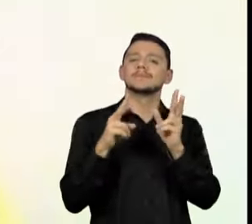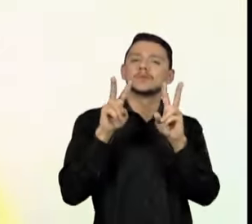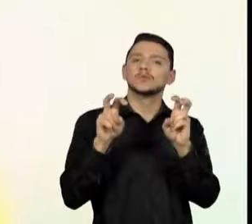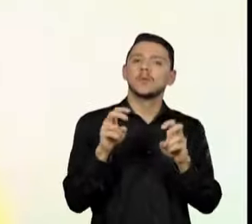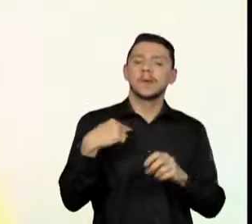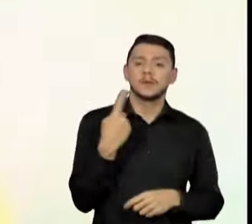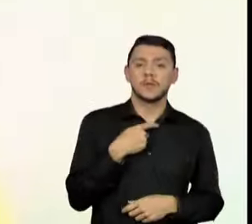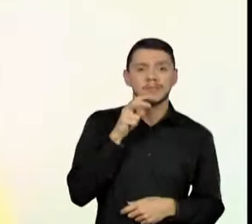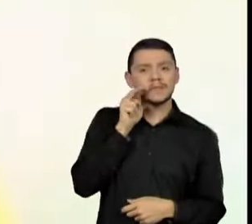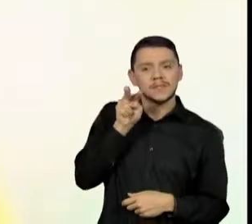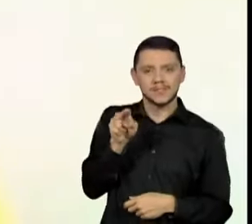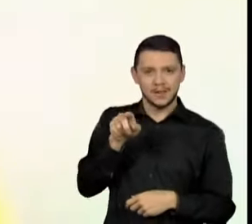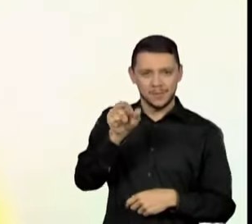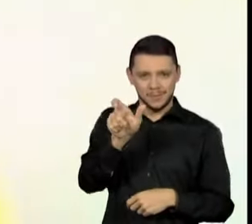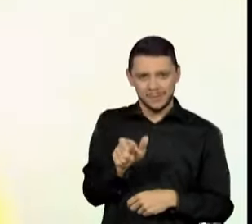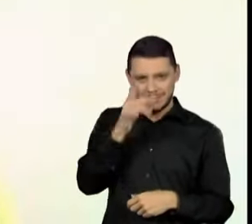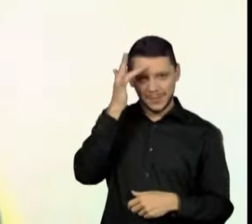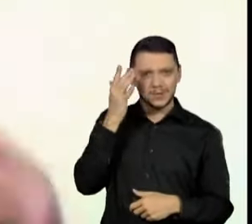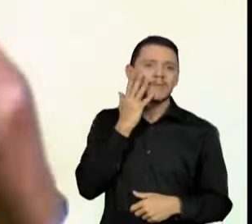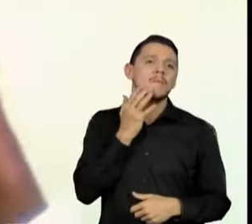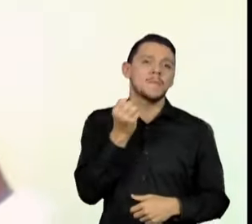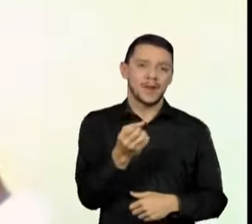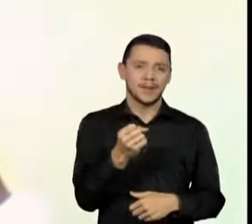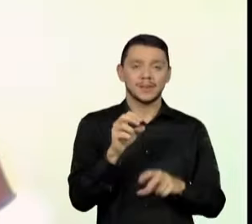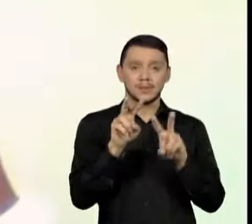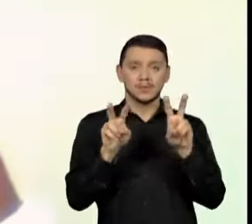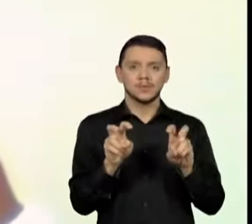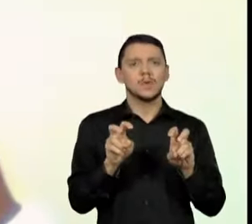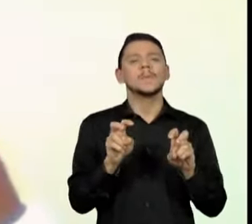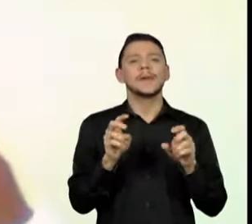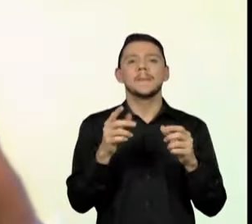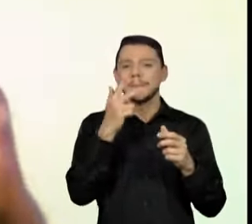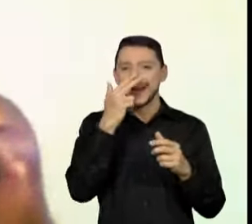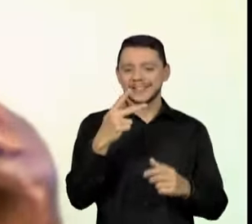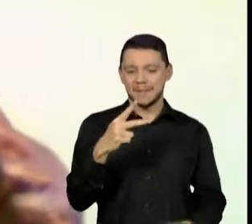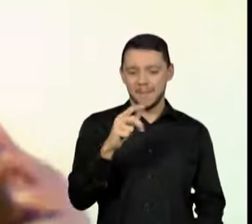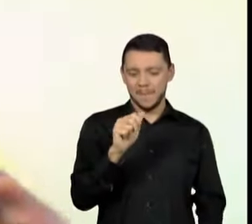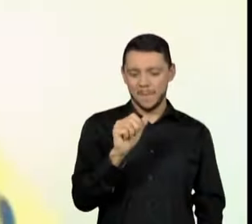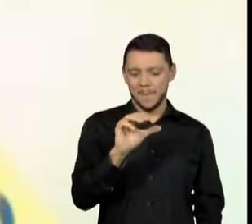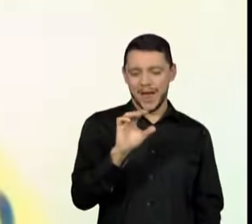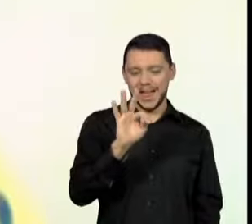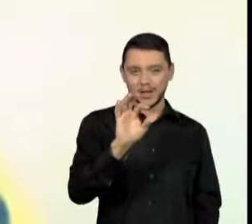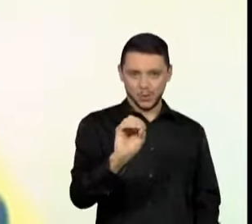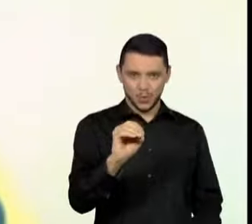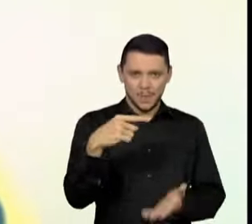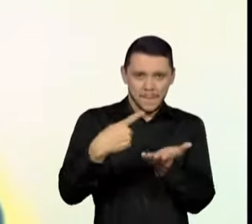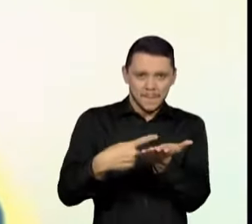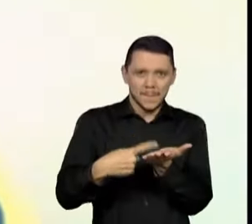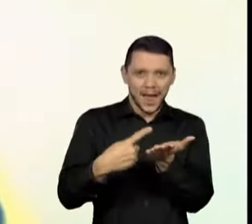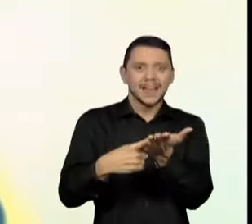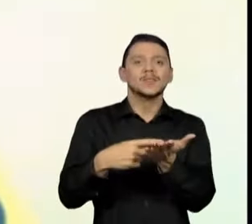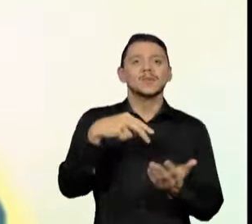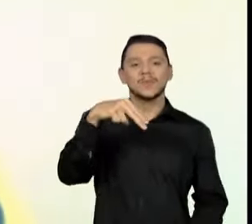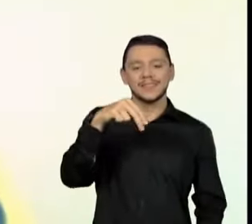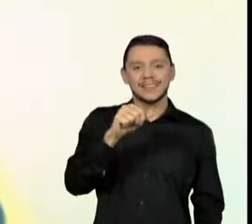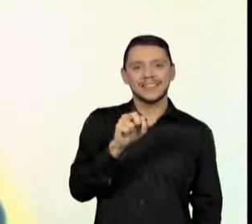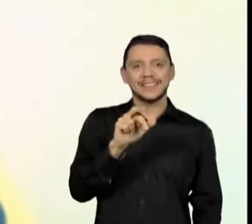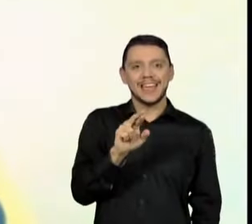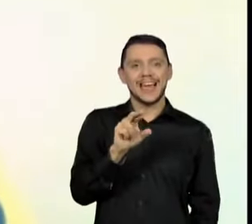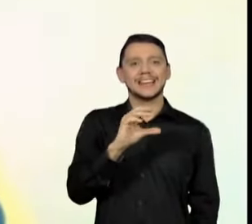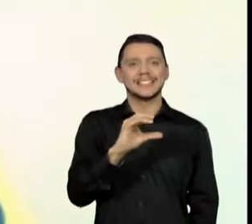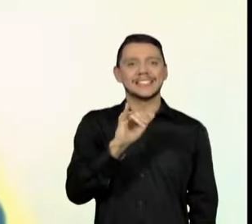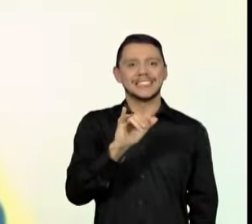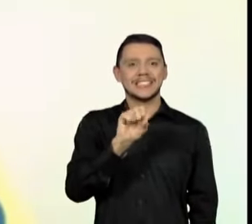justamente esse pacto narcísico, né? entre os brancos, E eu, uma vez eu falei isso, e eu sei